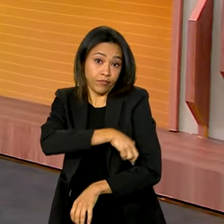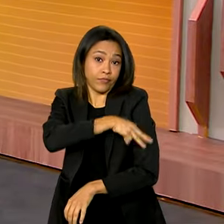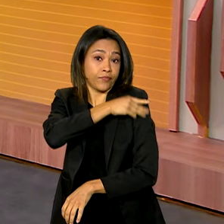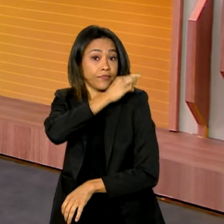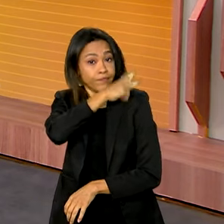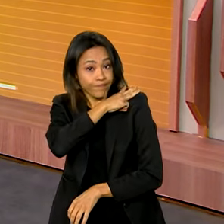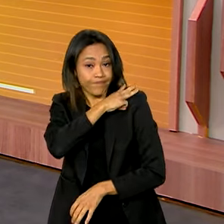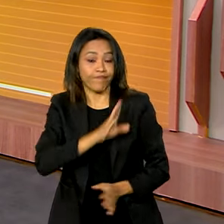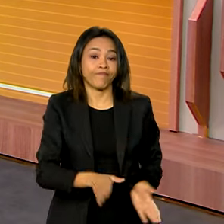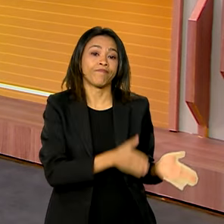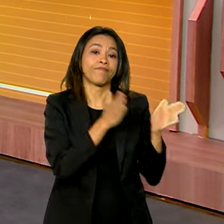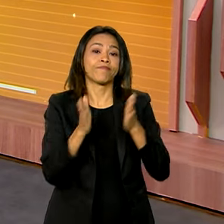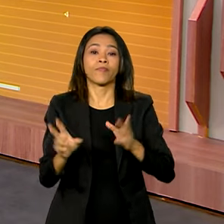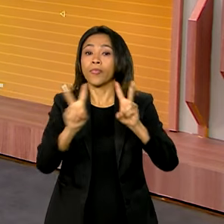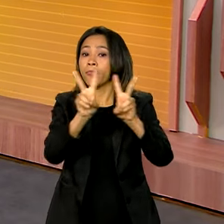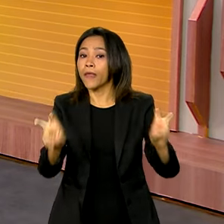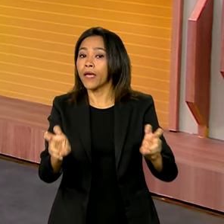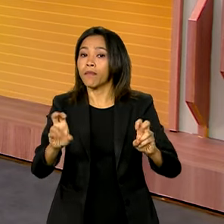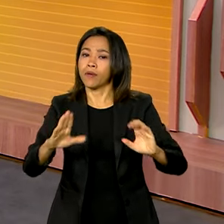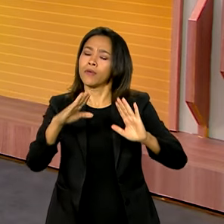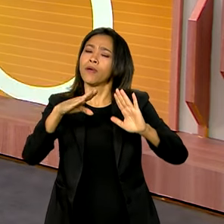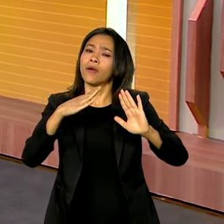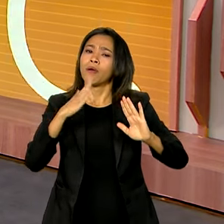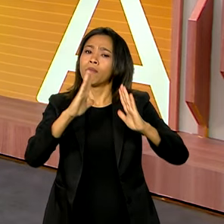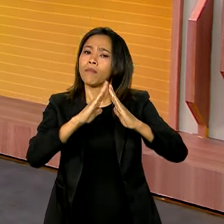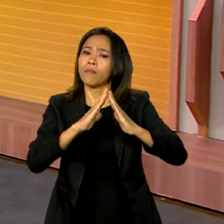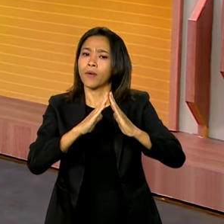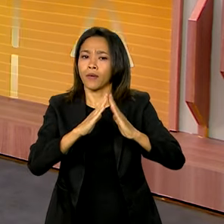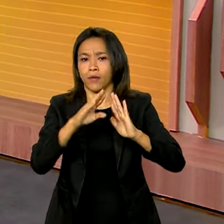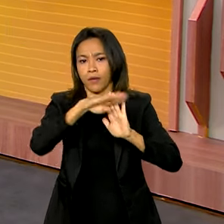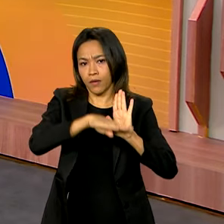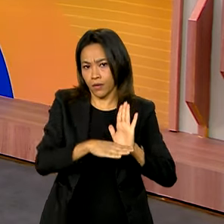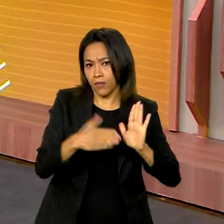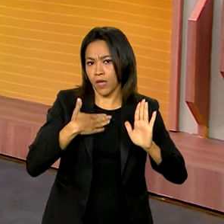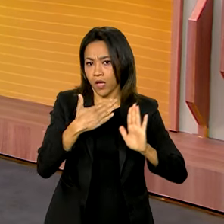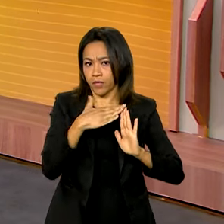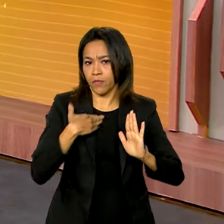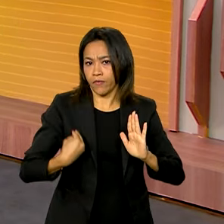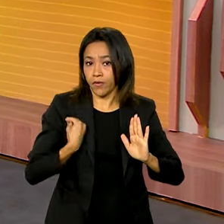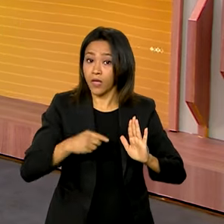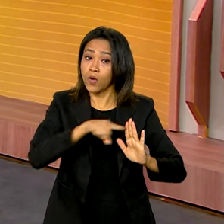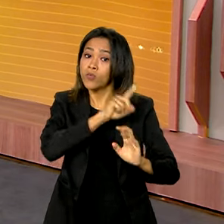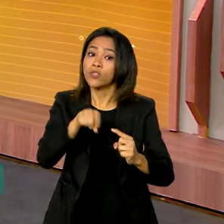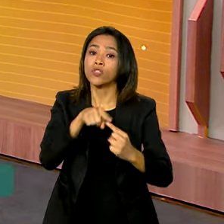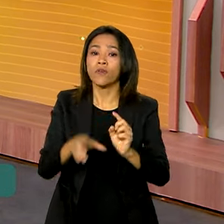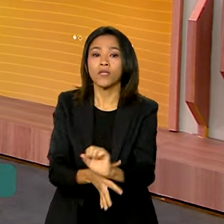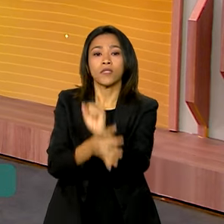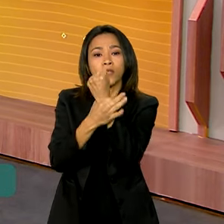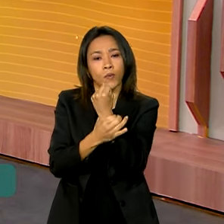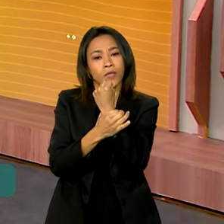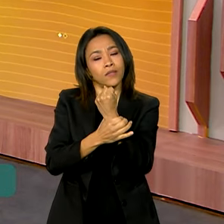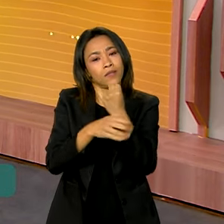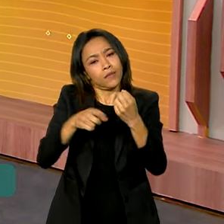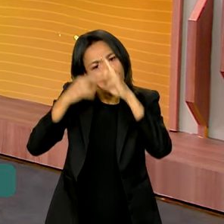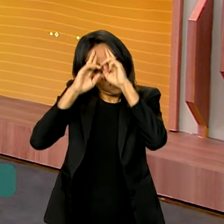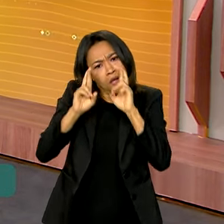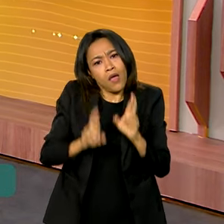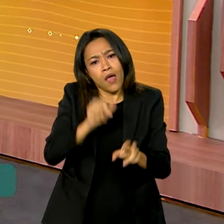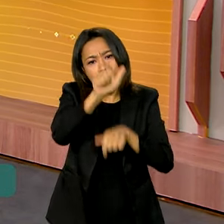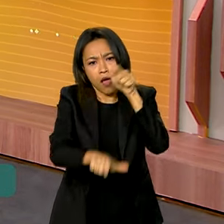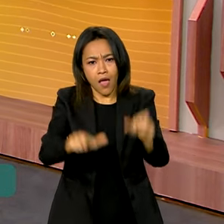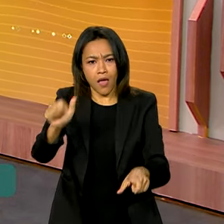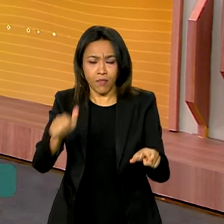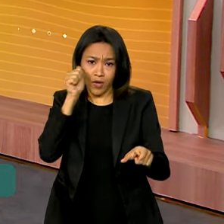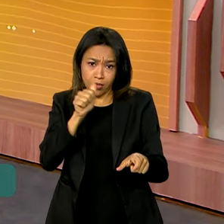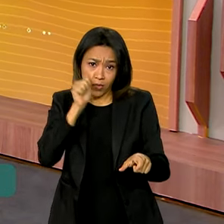assunto agora é Minha Casa, Minha Vida. Uma das diretrizes do programa é garantir segurança e dignidade para as mulheres. A lei